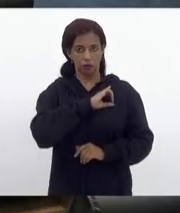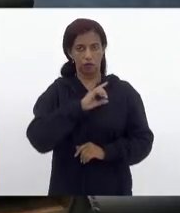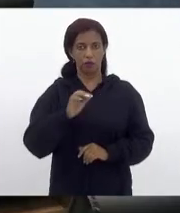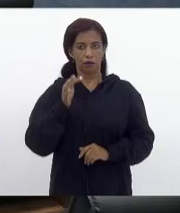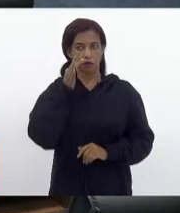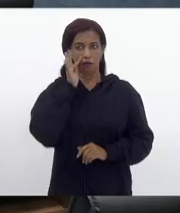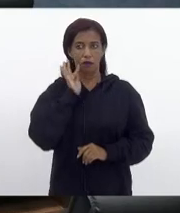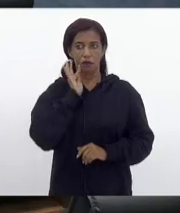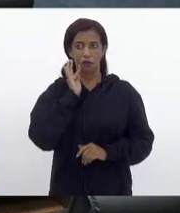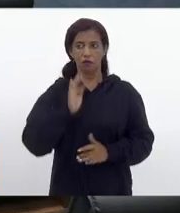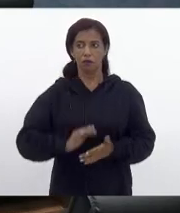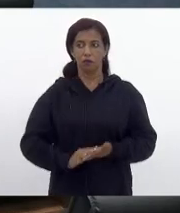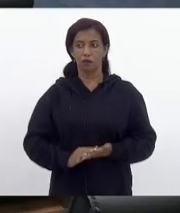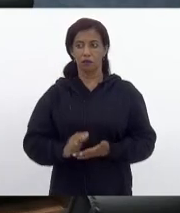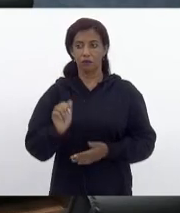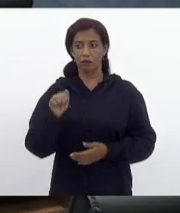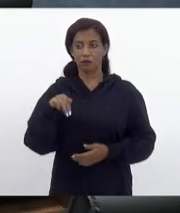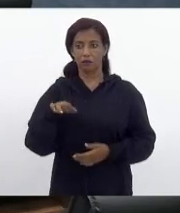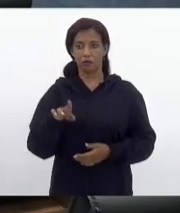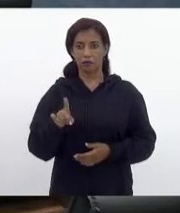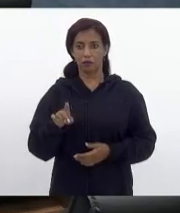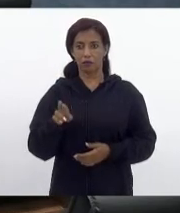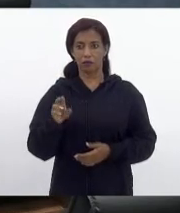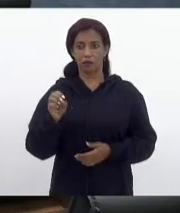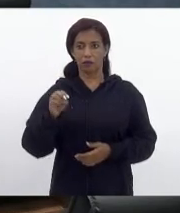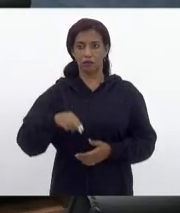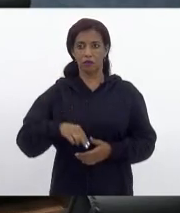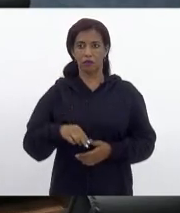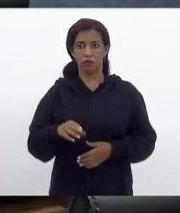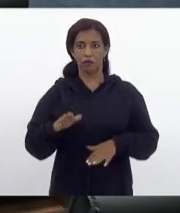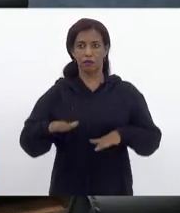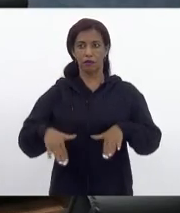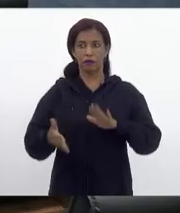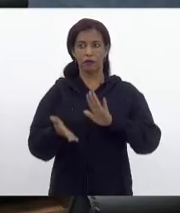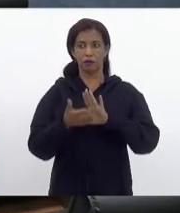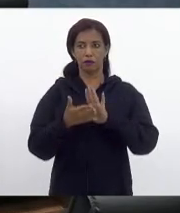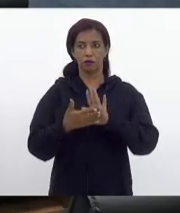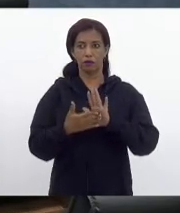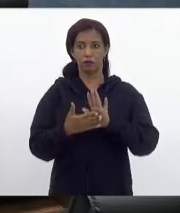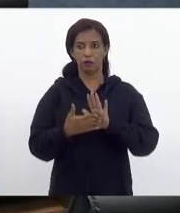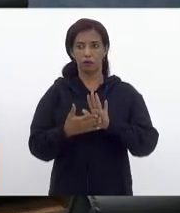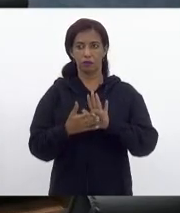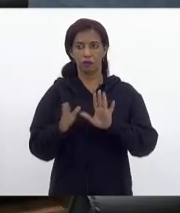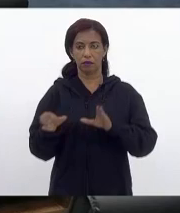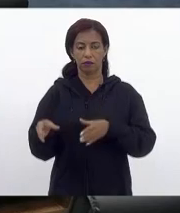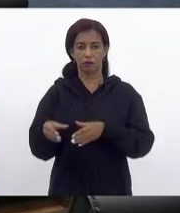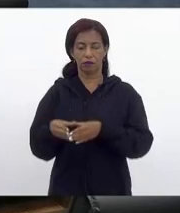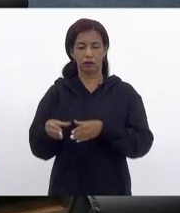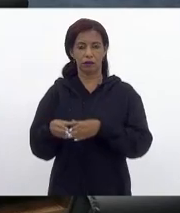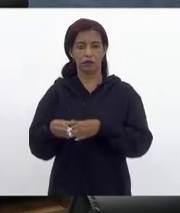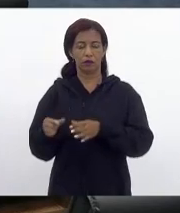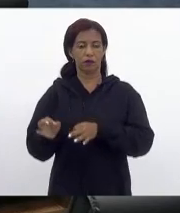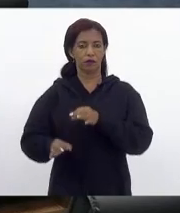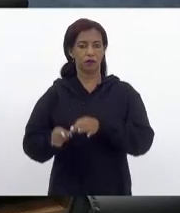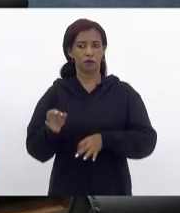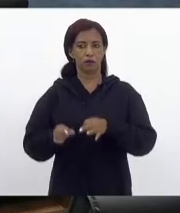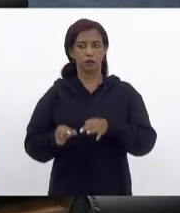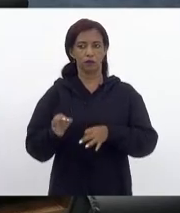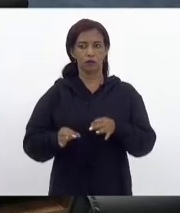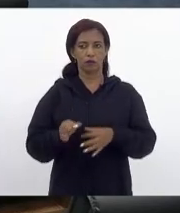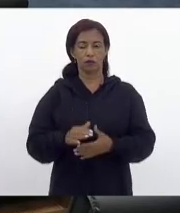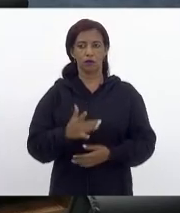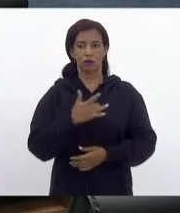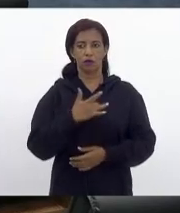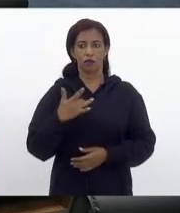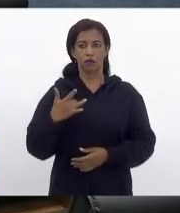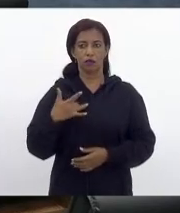Flávio Serafini e Anderson Moraes. Dependendo de pareceres das comissões de Constituição e Justiça, de